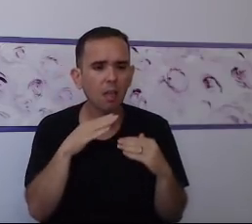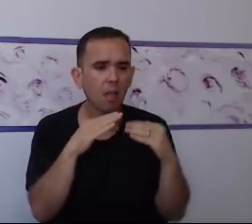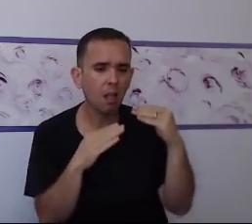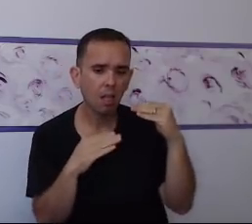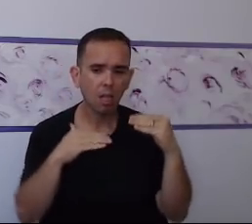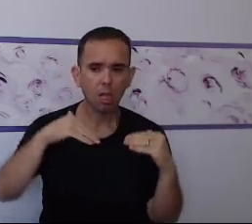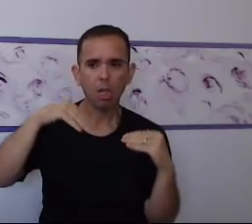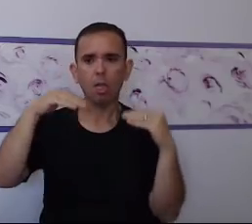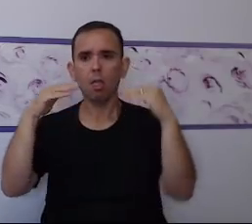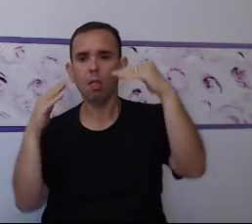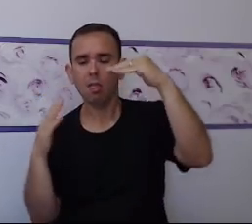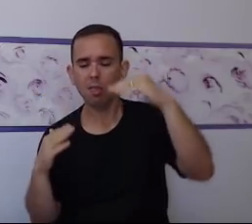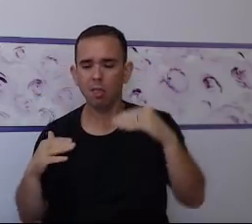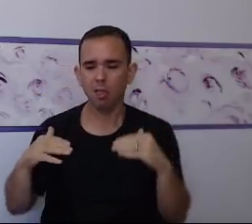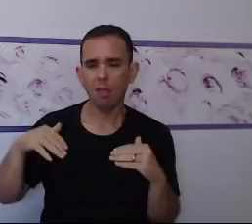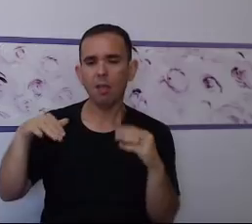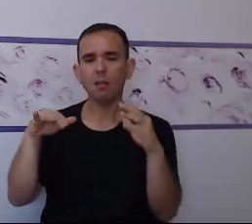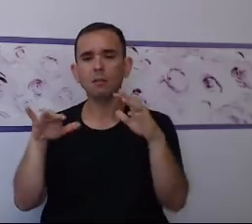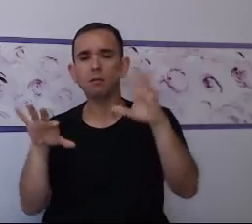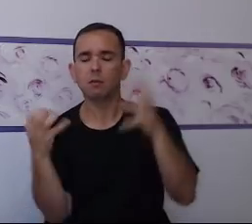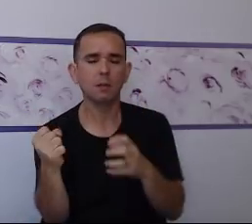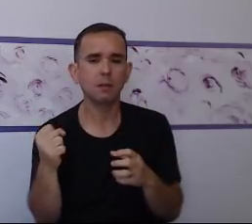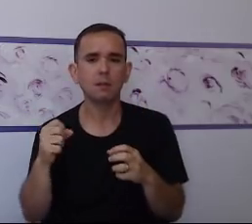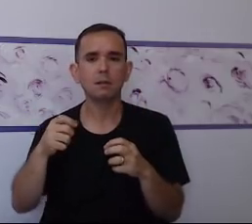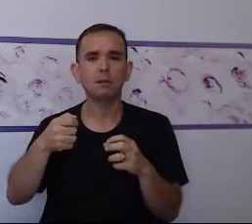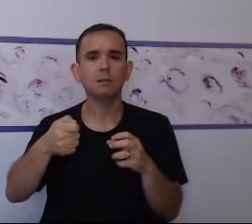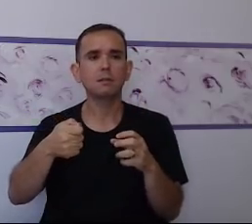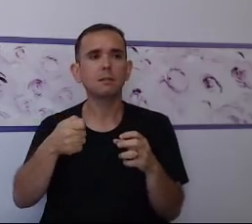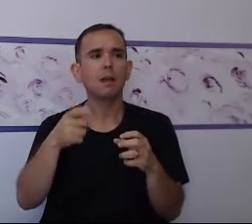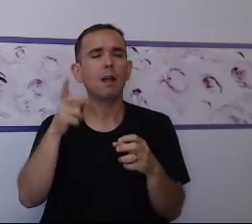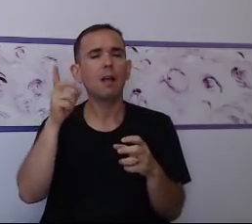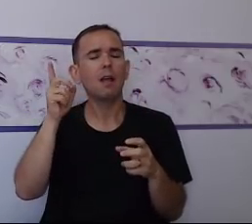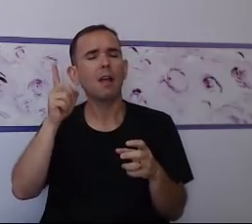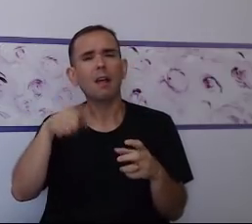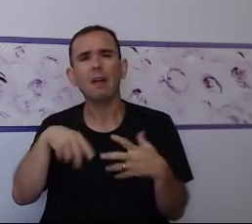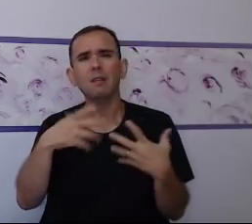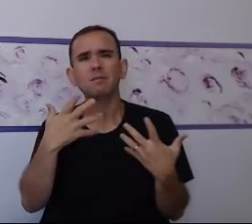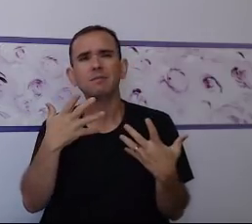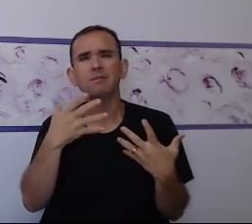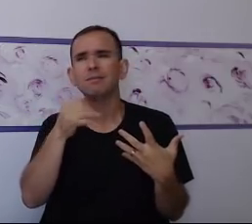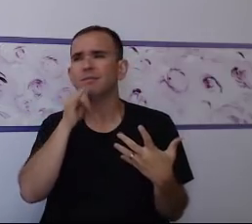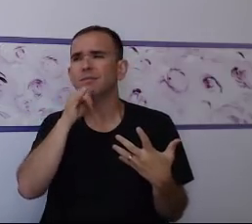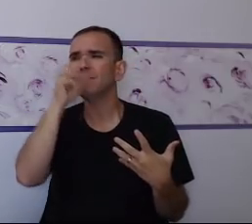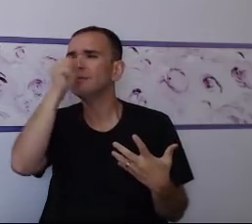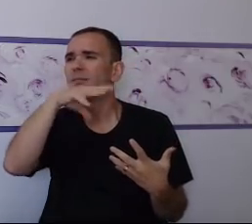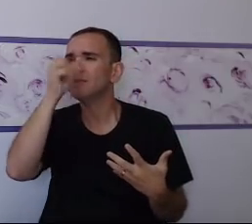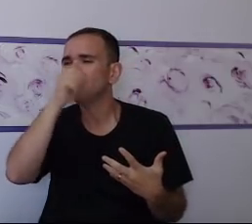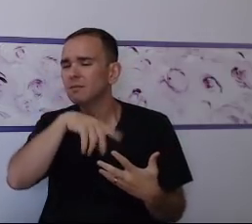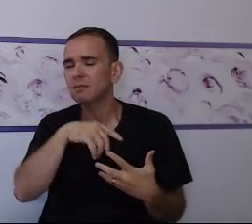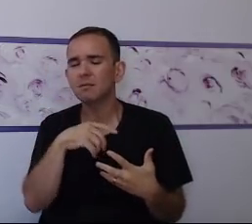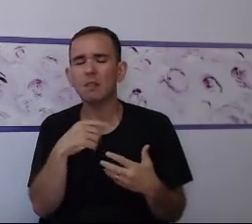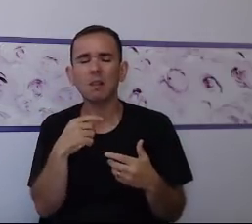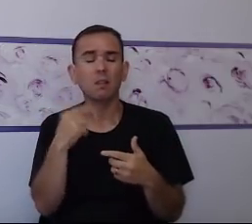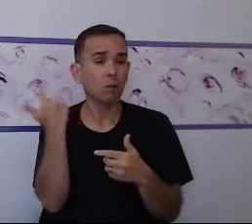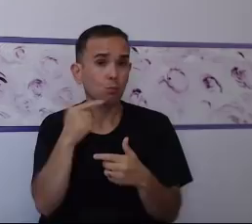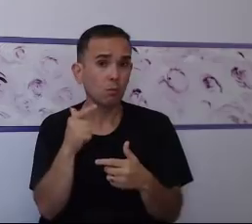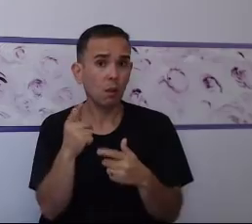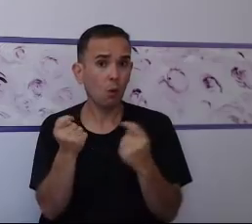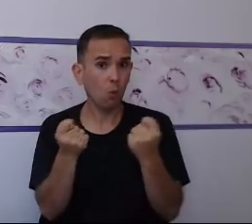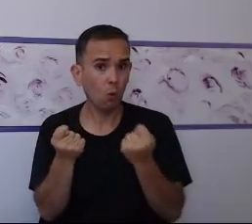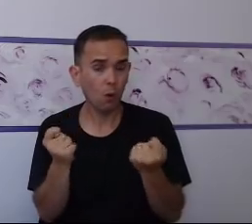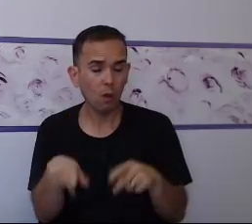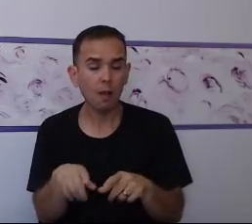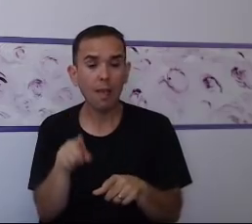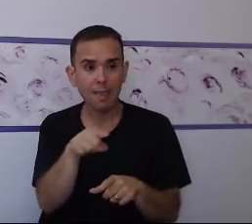tônus e, geralmente, tem aqueles movimentos bruscos, né? Movimentos abruptos, incoordenados, né? Então,